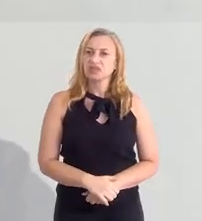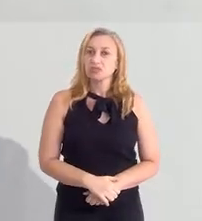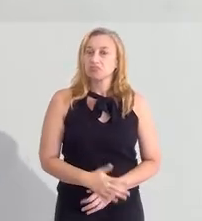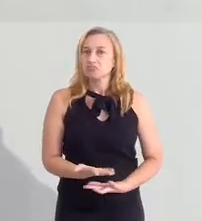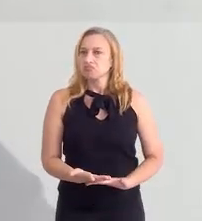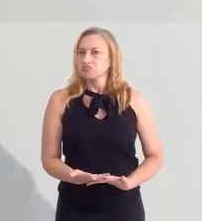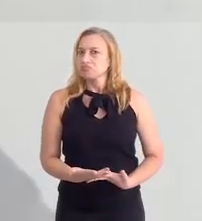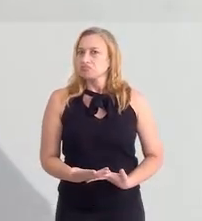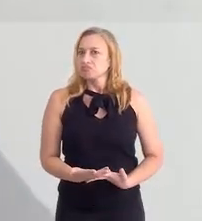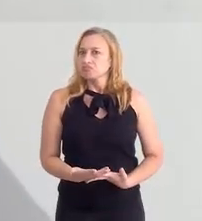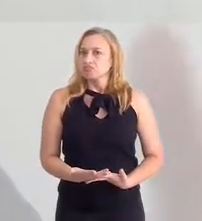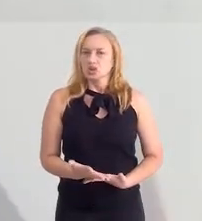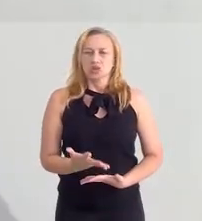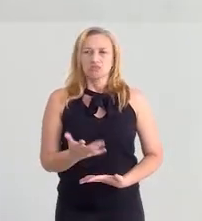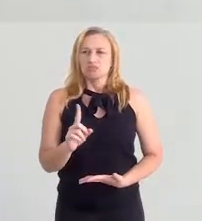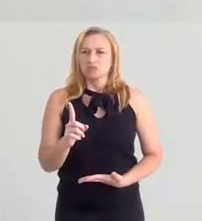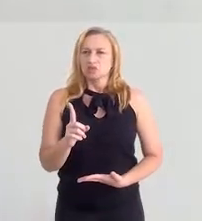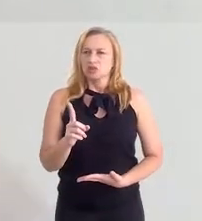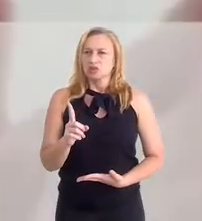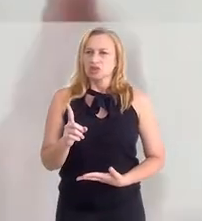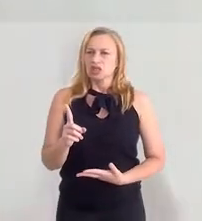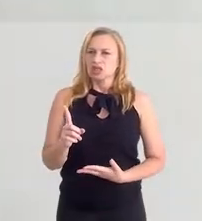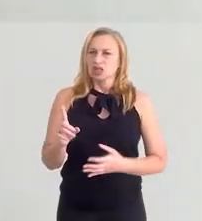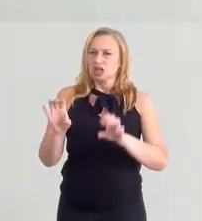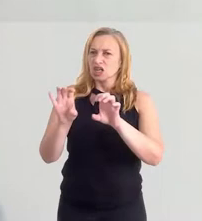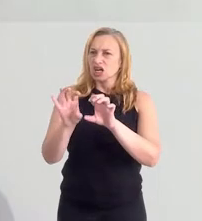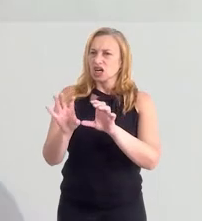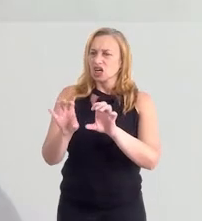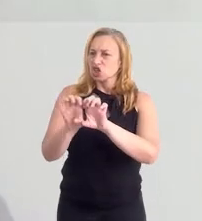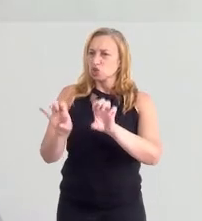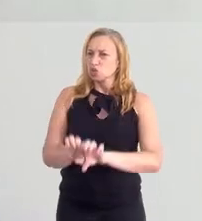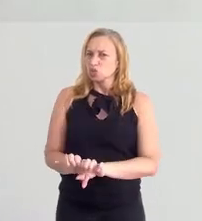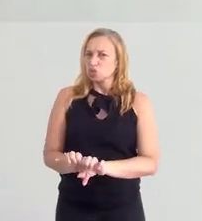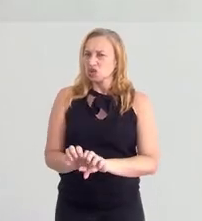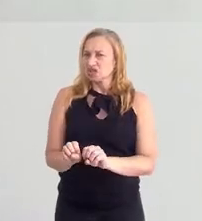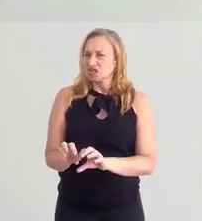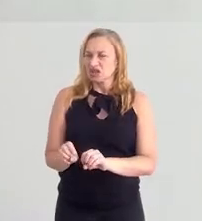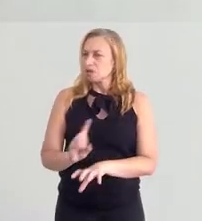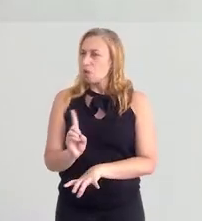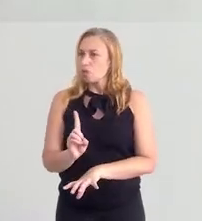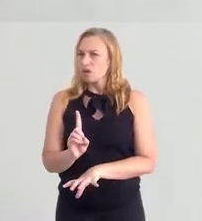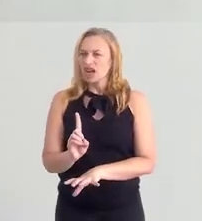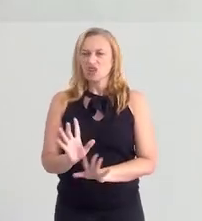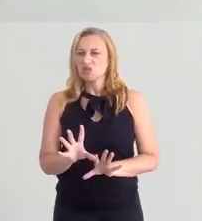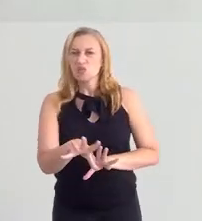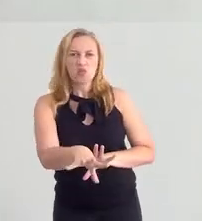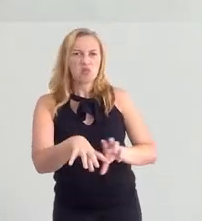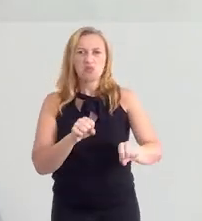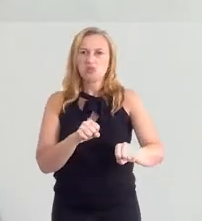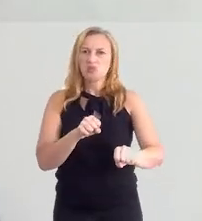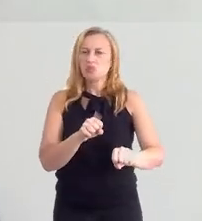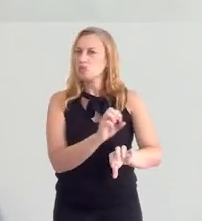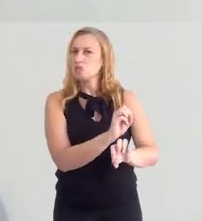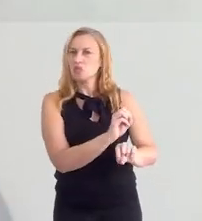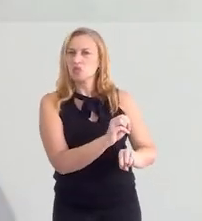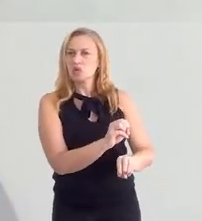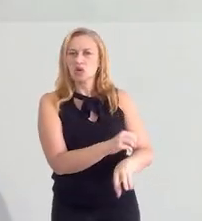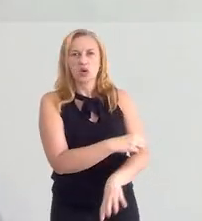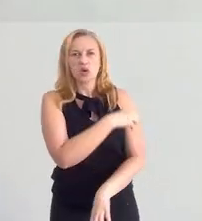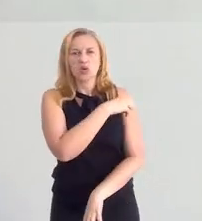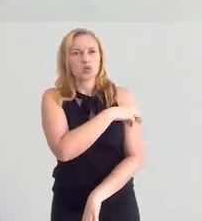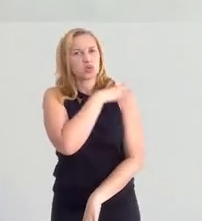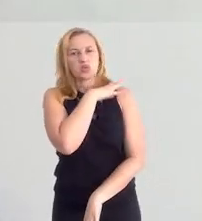não tinha instrução formal, ela terminou por questões financeiras da família dela, não concluiu